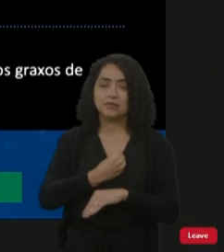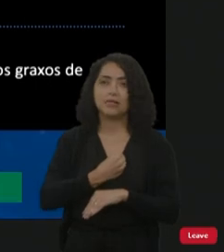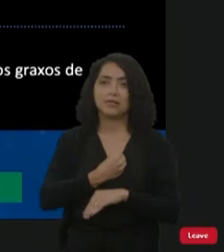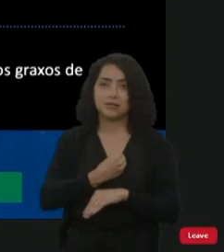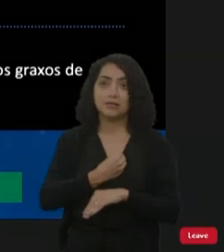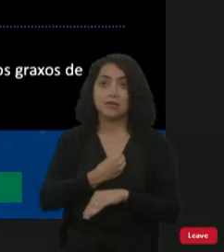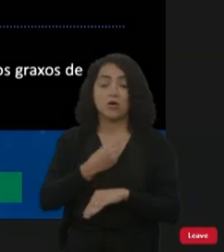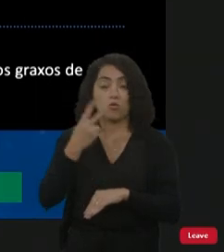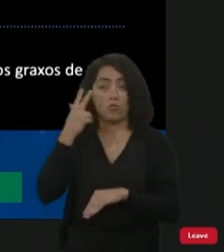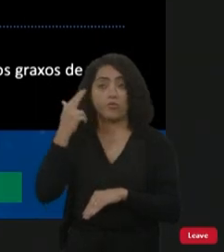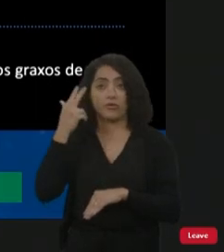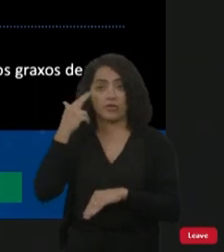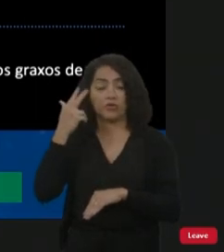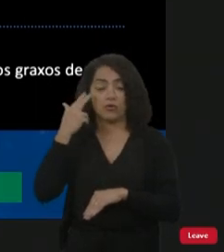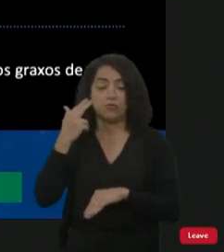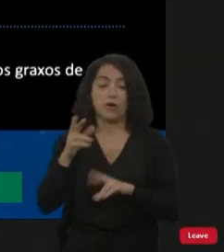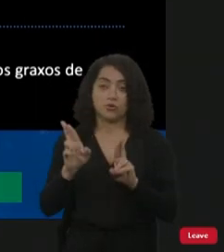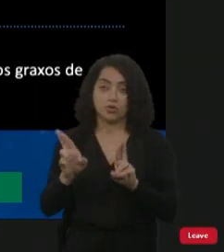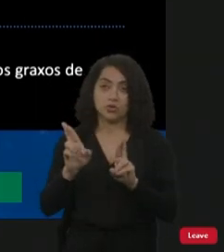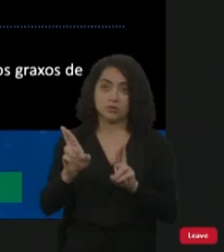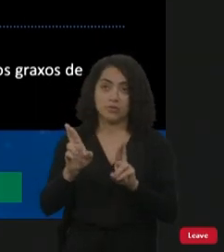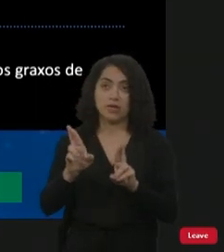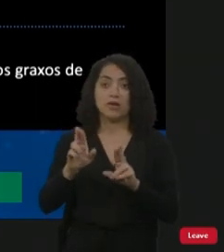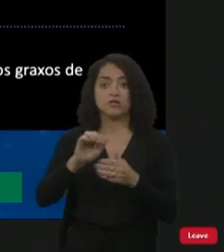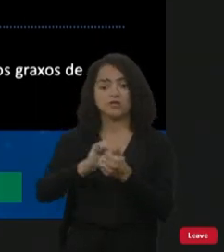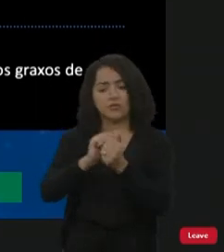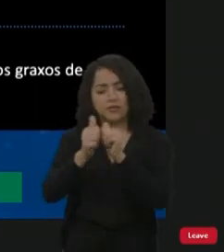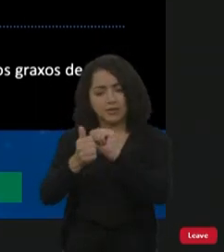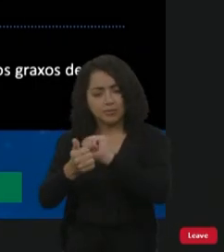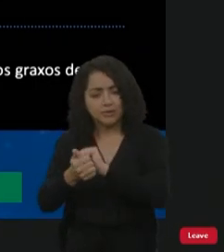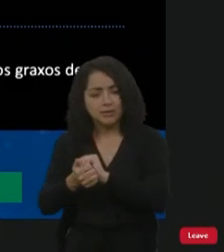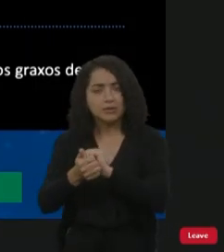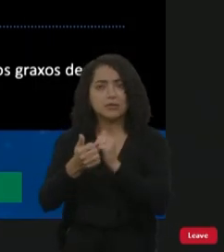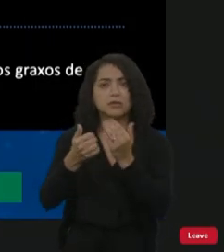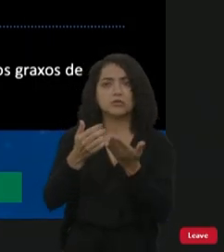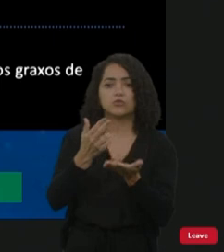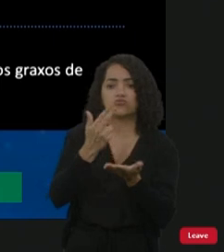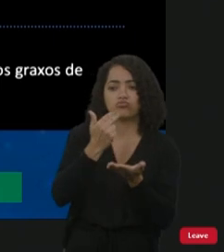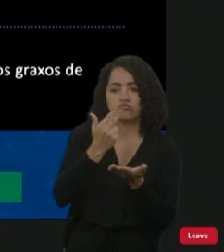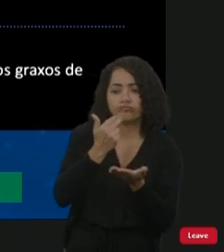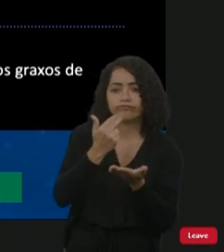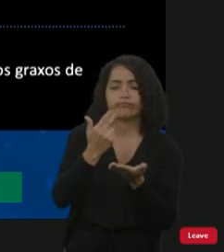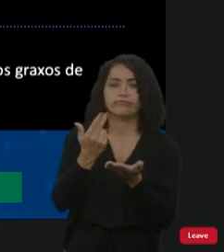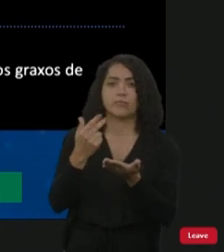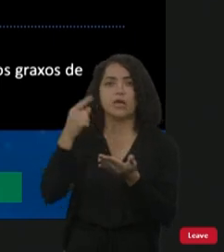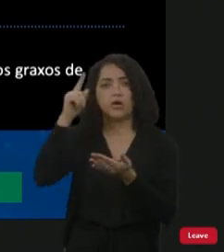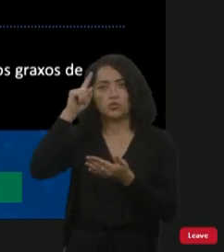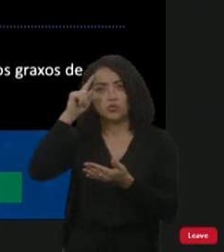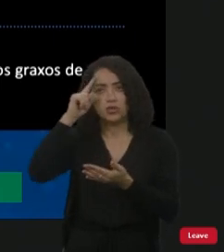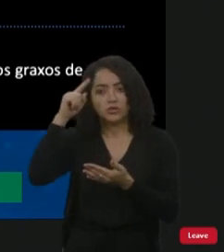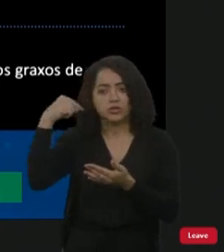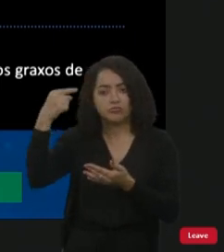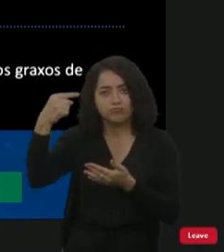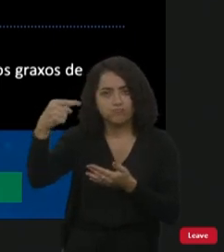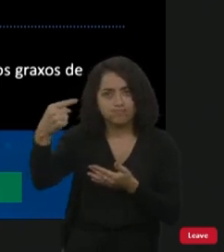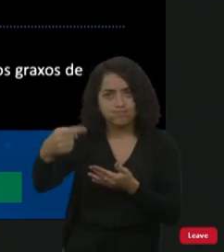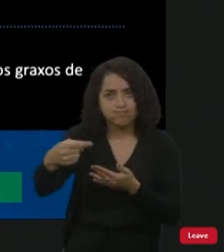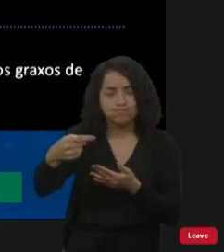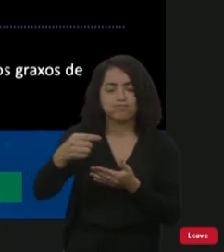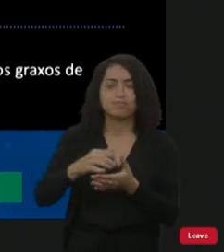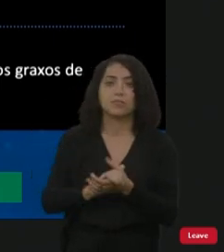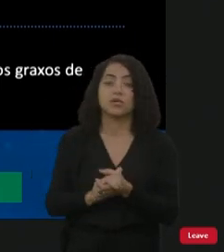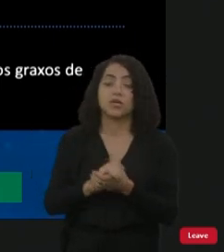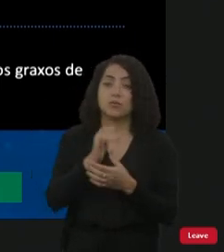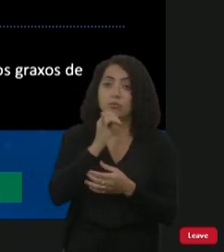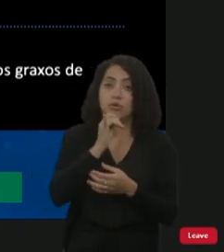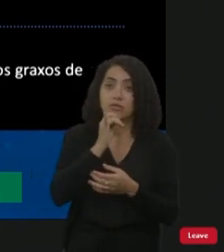vida normal, a gente vai adaptando a dieta ao dia a dia do paciente. Por exemplo, se o paciente